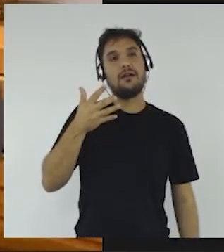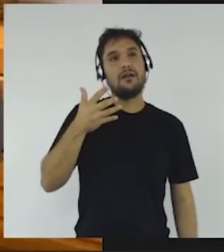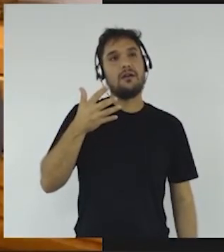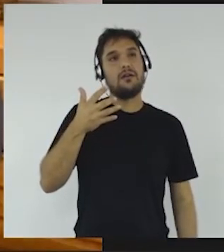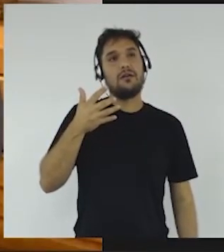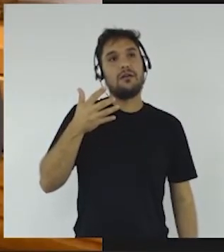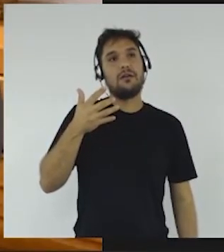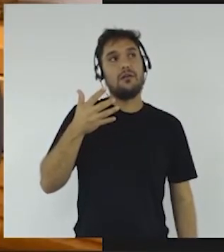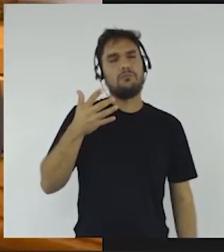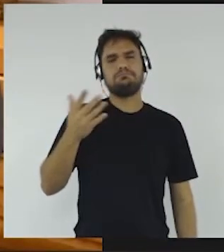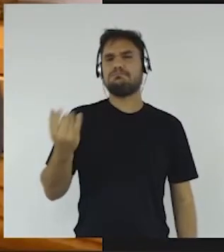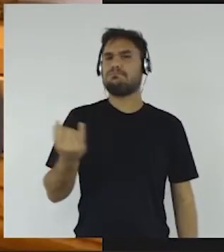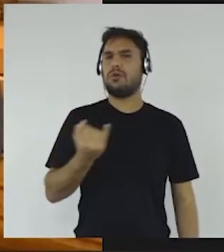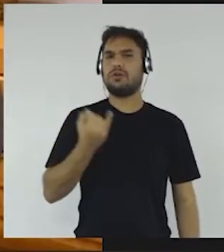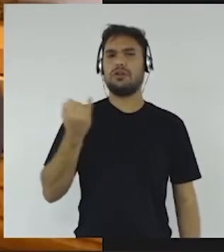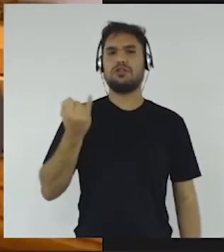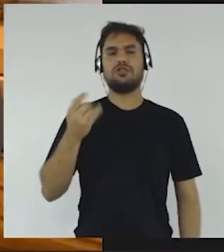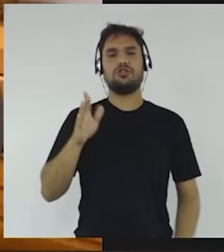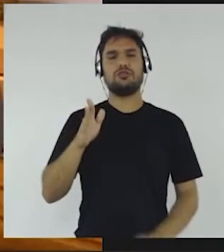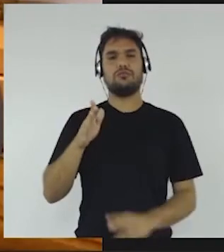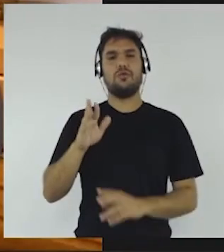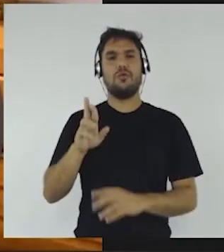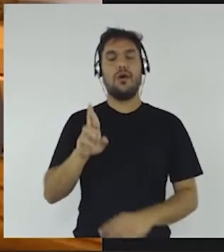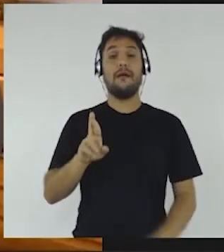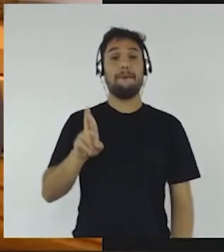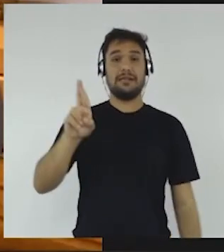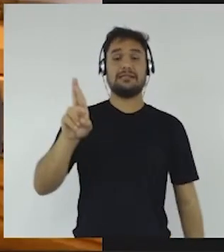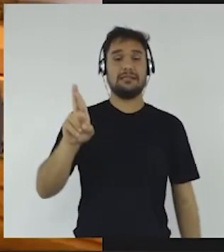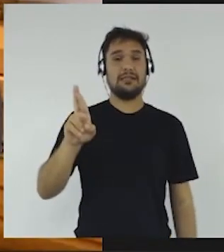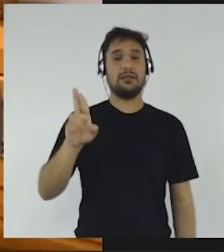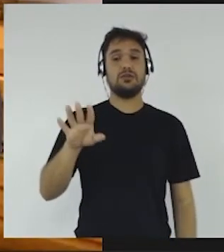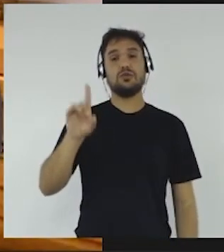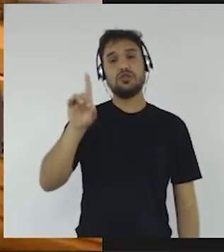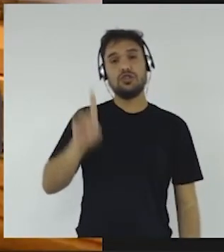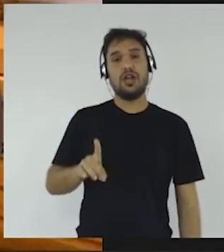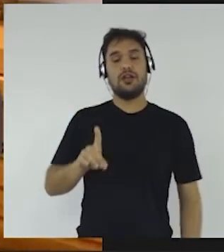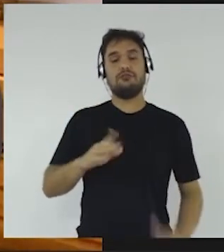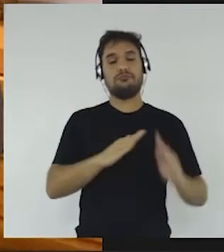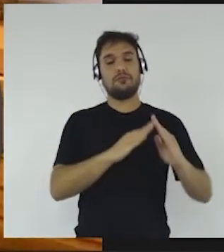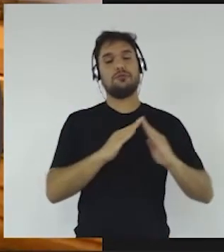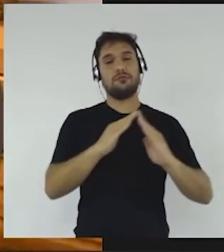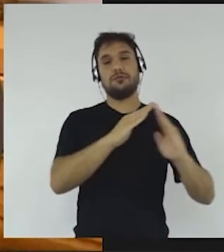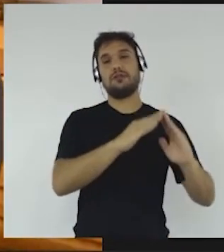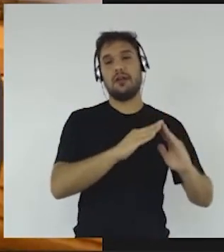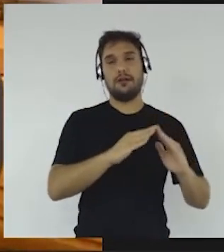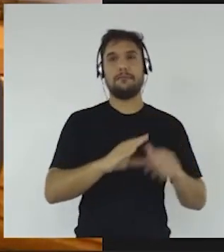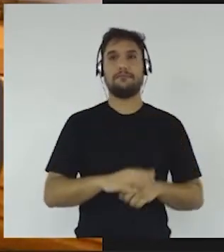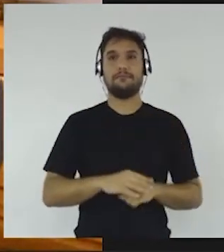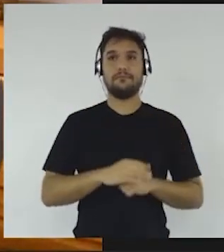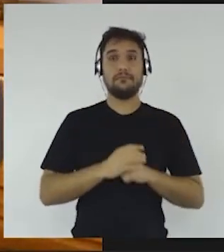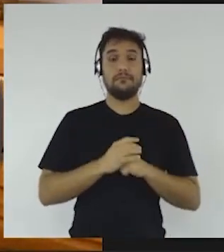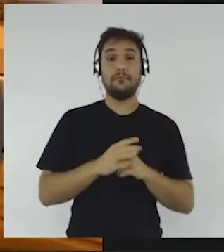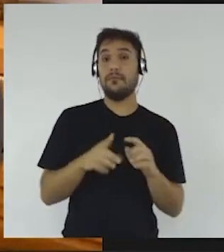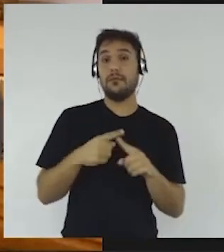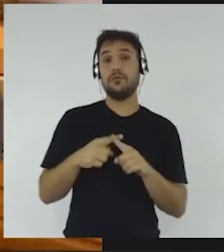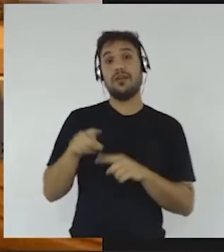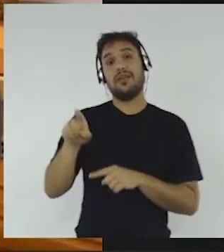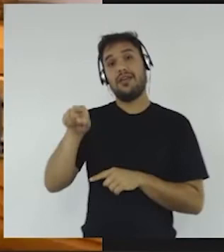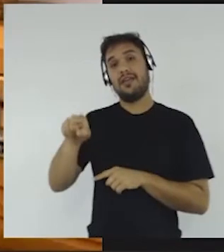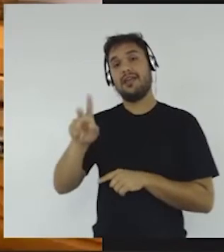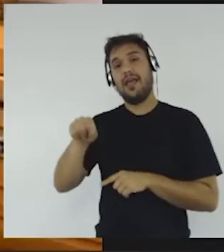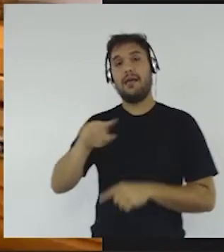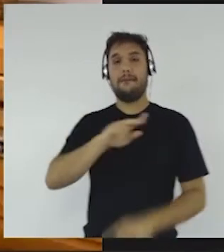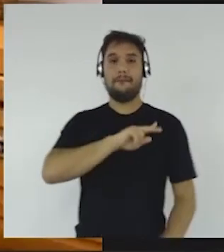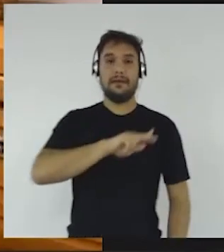para um importantíssimo representante do direito imobiliário, da advocacia imobiliária, porque ele é